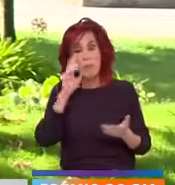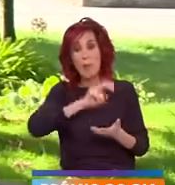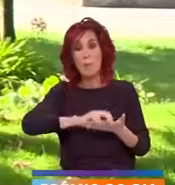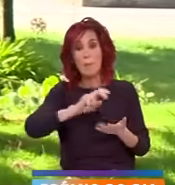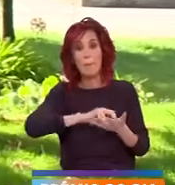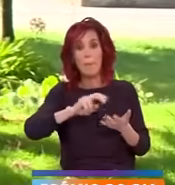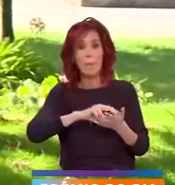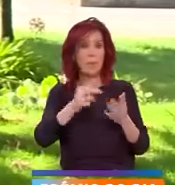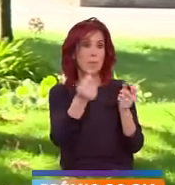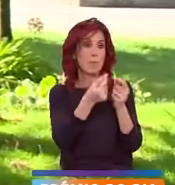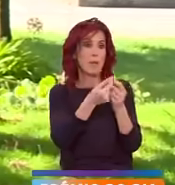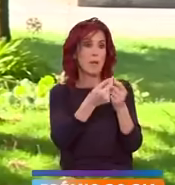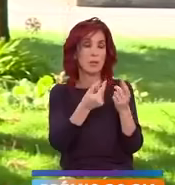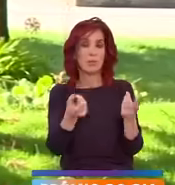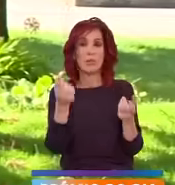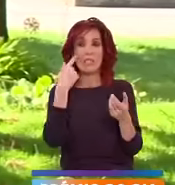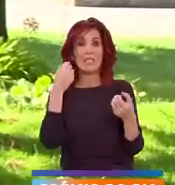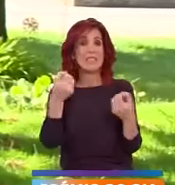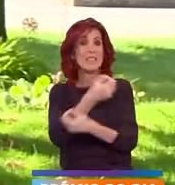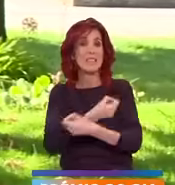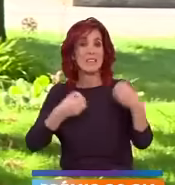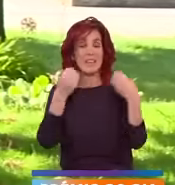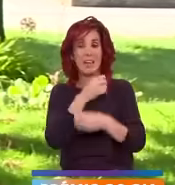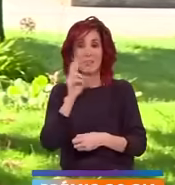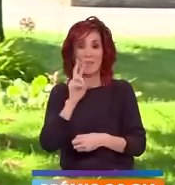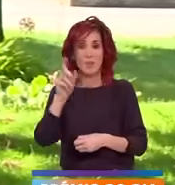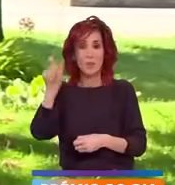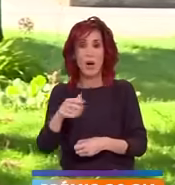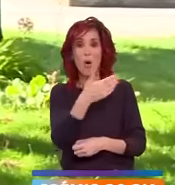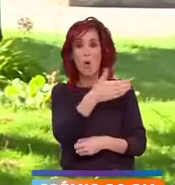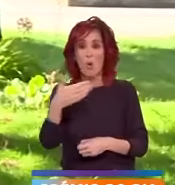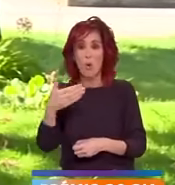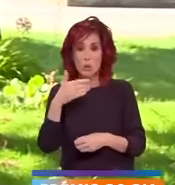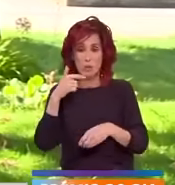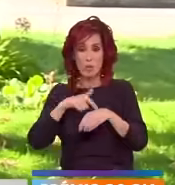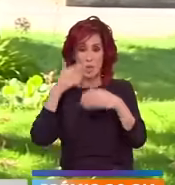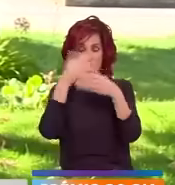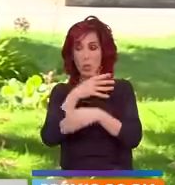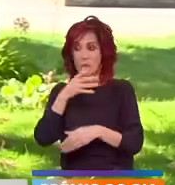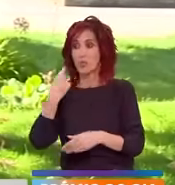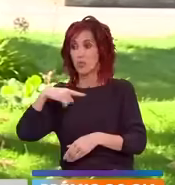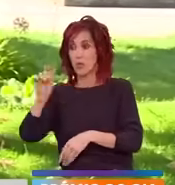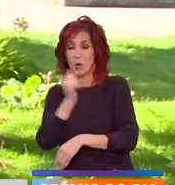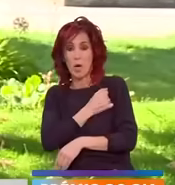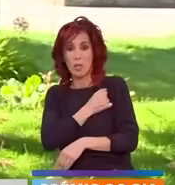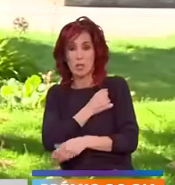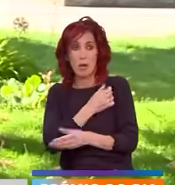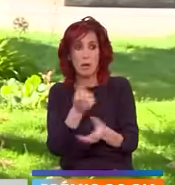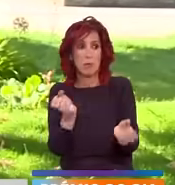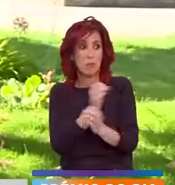que estar pelas proximidades, ninguém a viu. Ela, às 11 horas, disse que estava aí para casa. Nunca mais